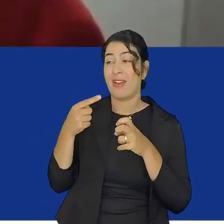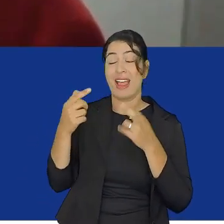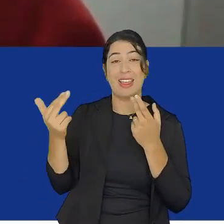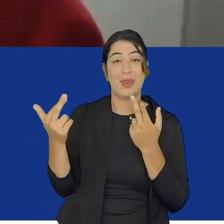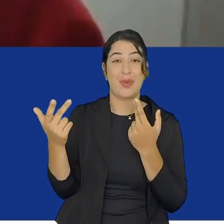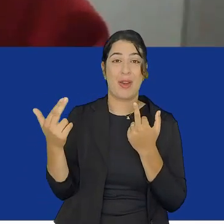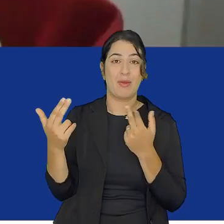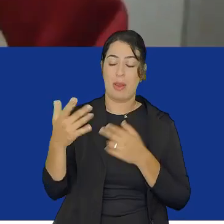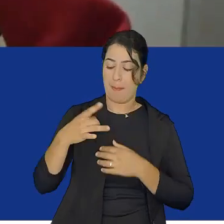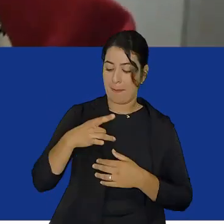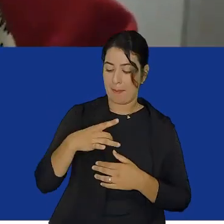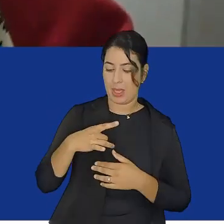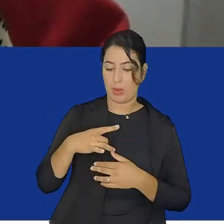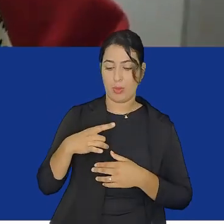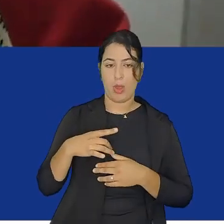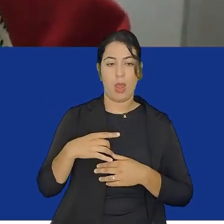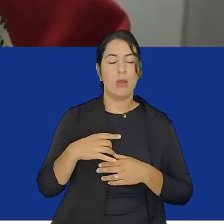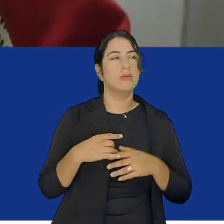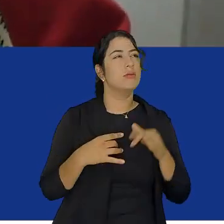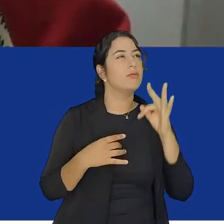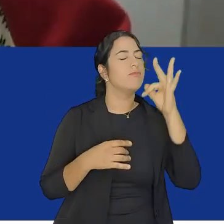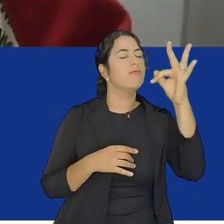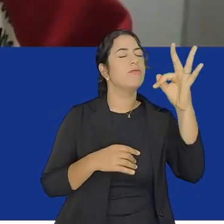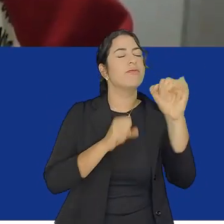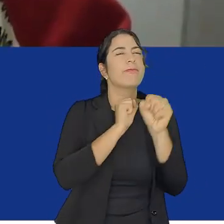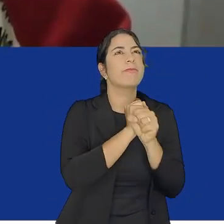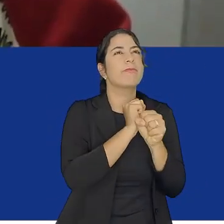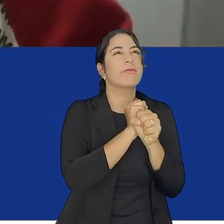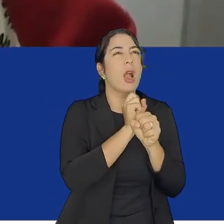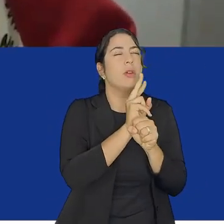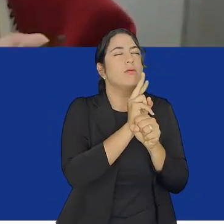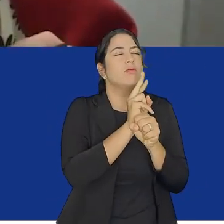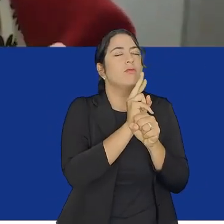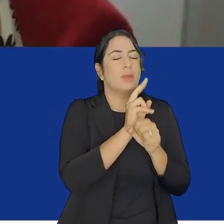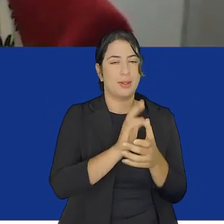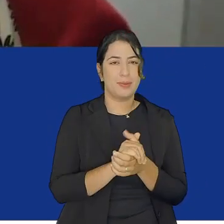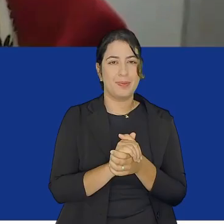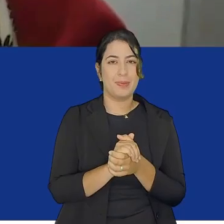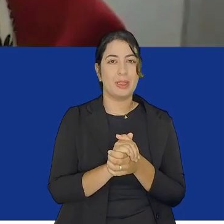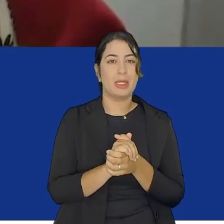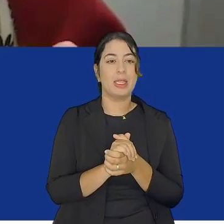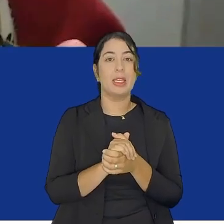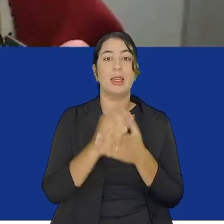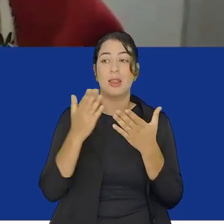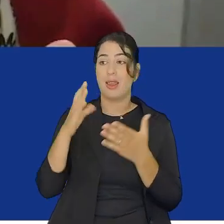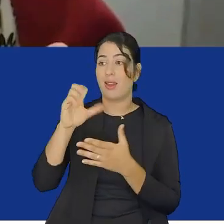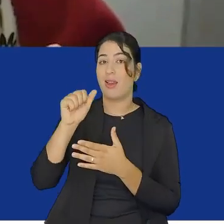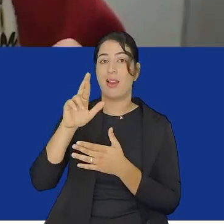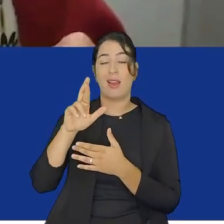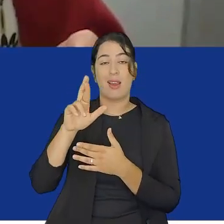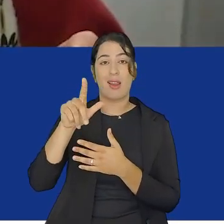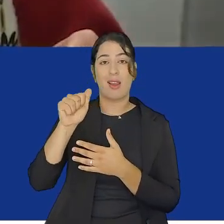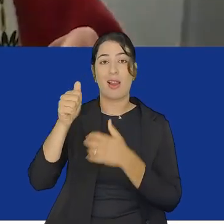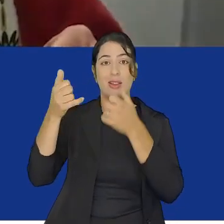E que eu acho que o que a Carla traz agora para a gente é esse lugar de